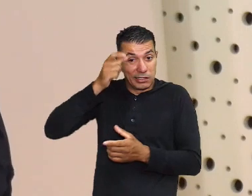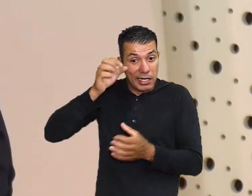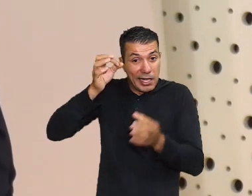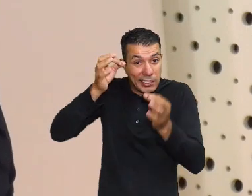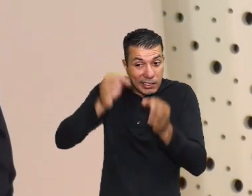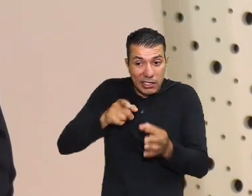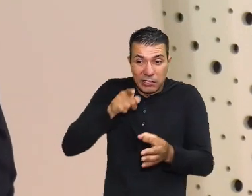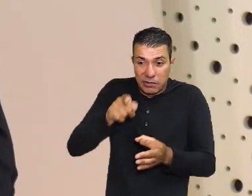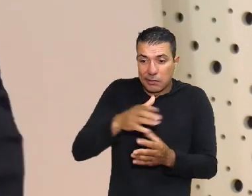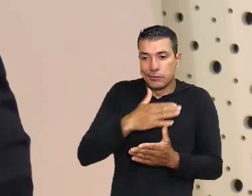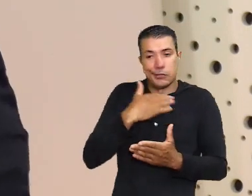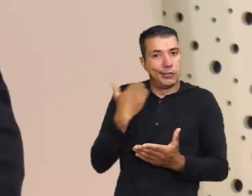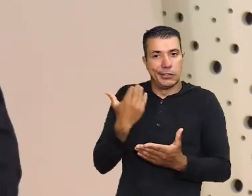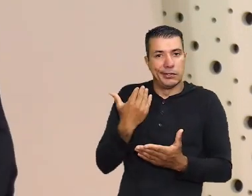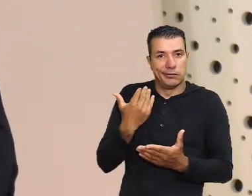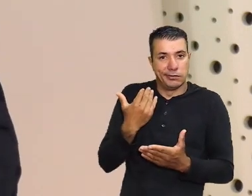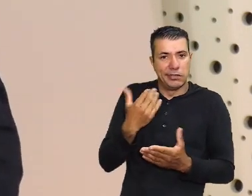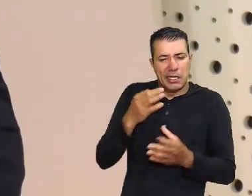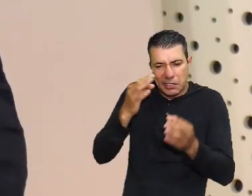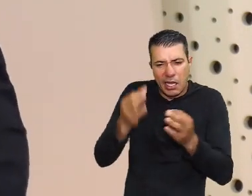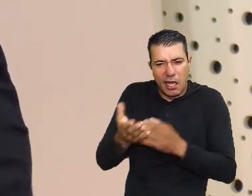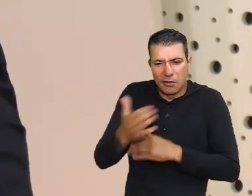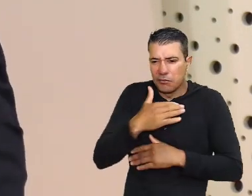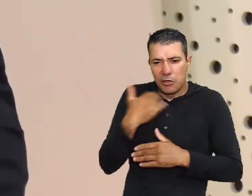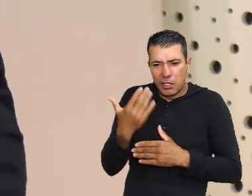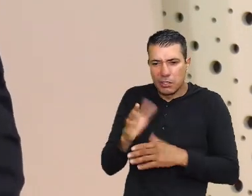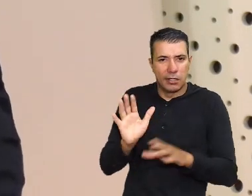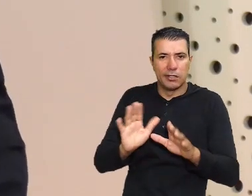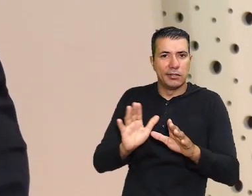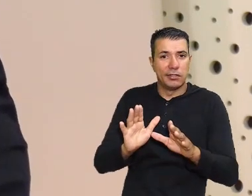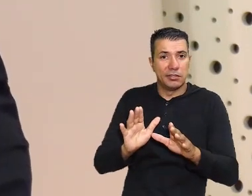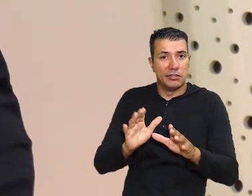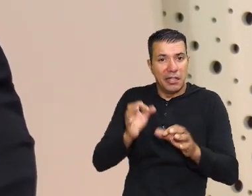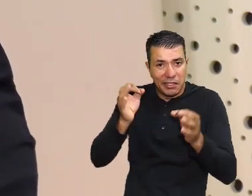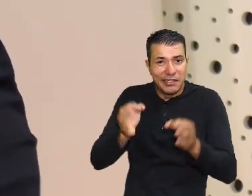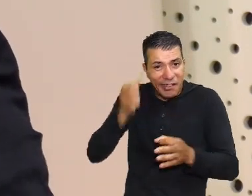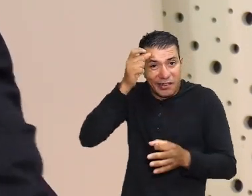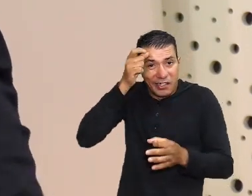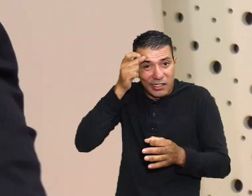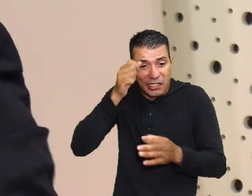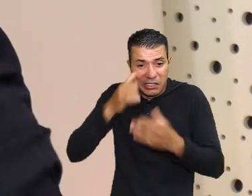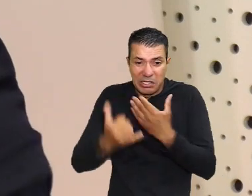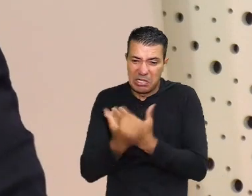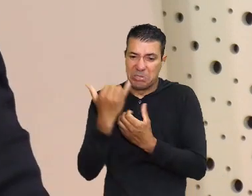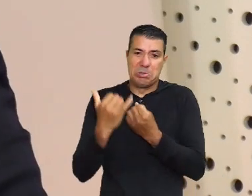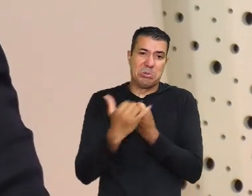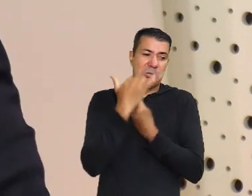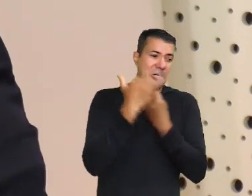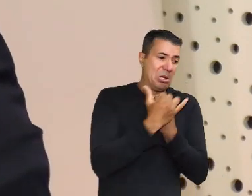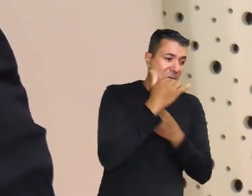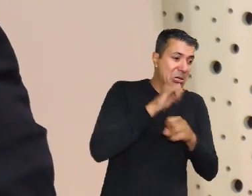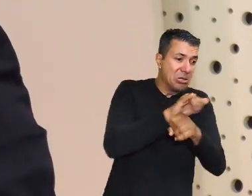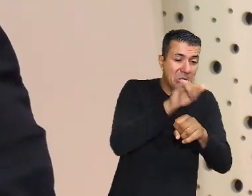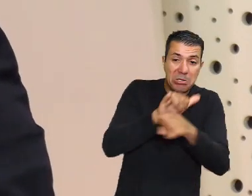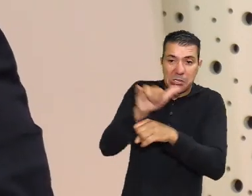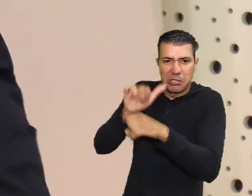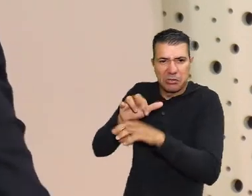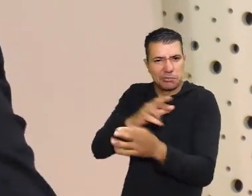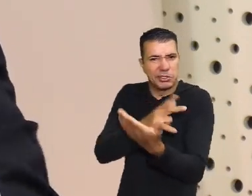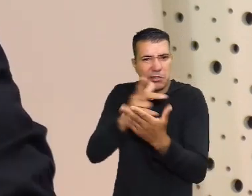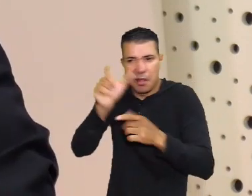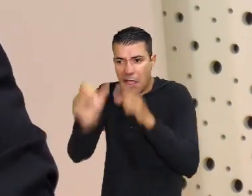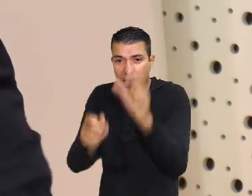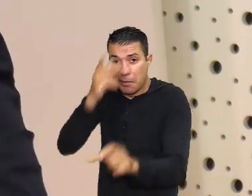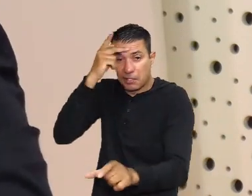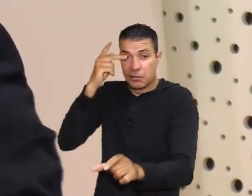que não morrereis. E ele continua enganando as pessoas com esse "é certo que não morrereis", dizendo que a pessoa está viva em algum lugar. E ele